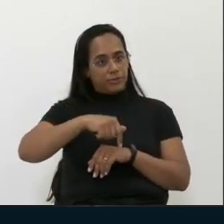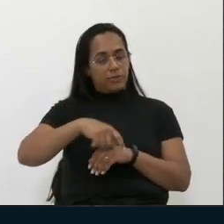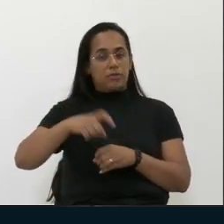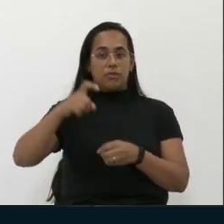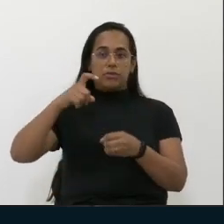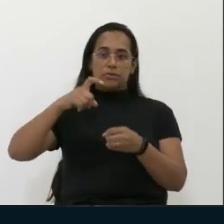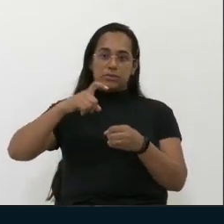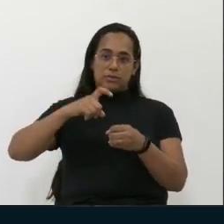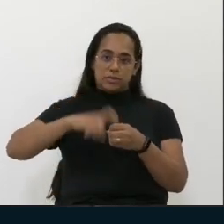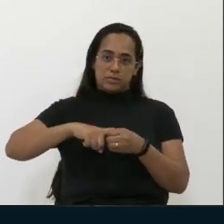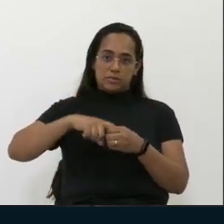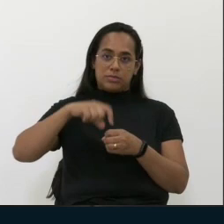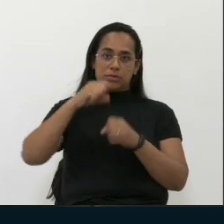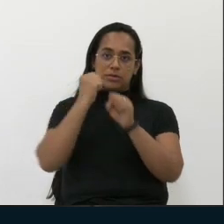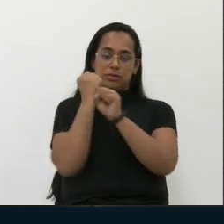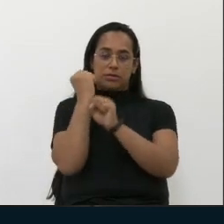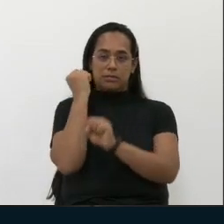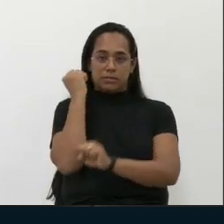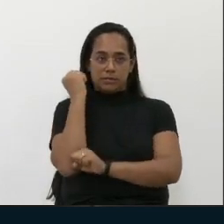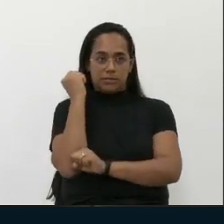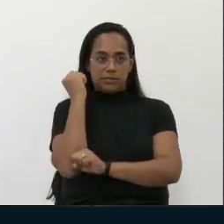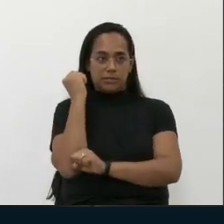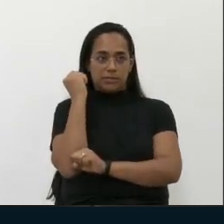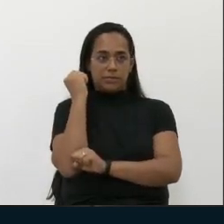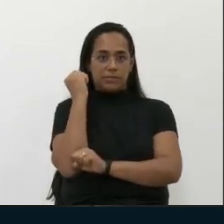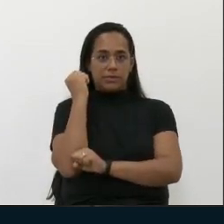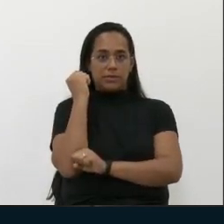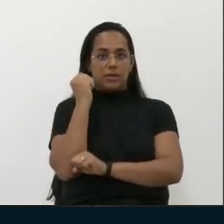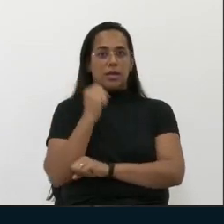Em poucos meses, melhorou